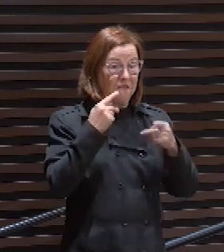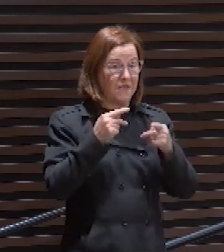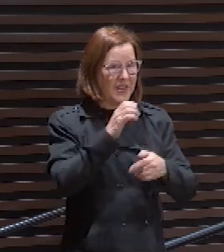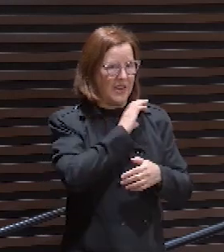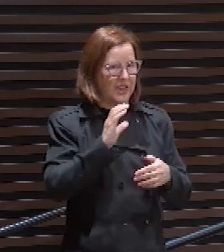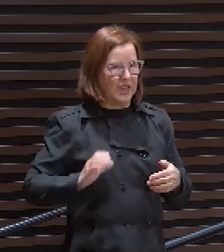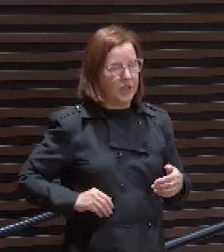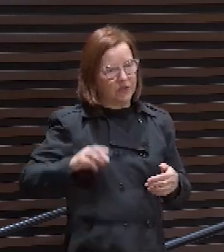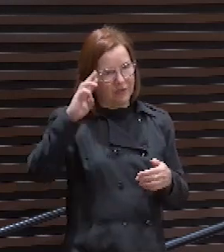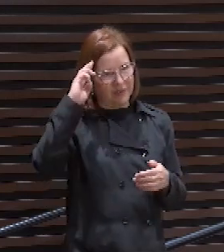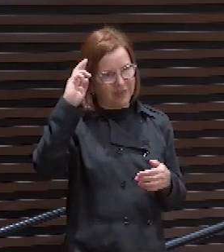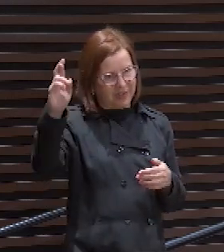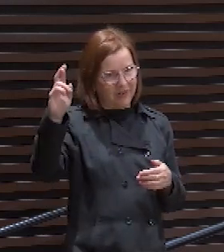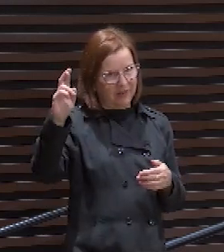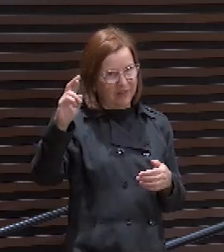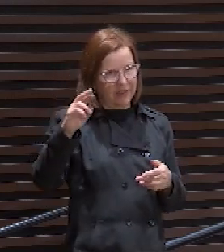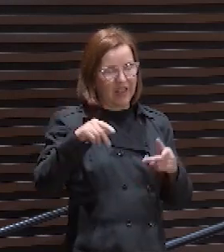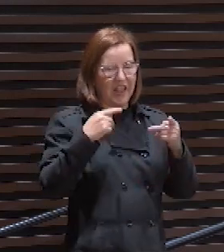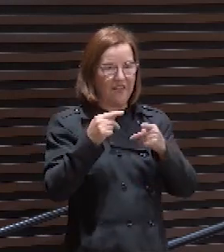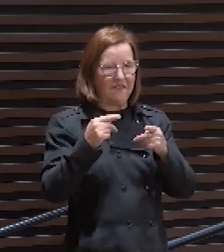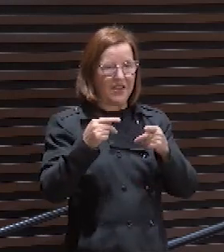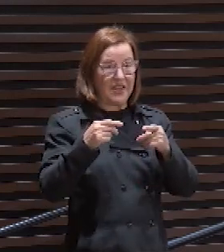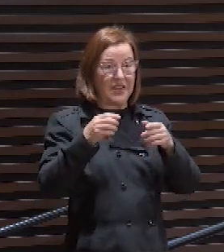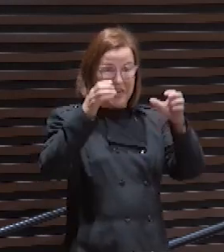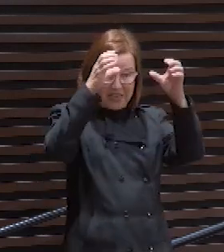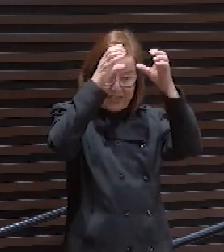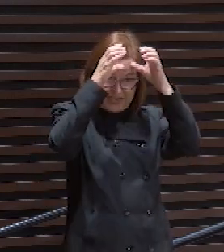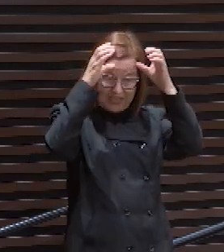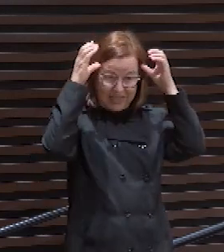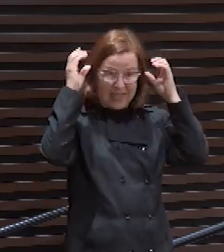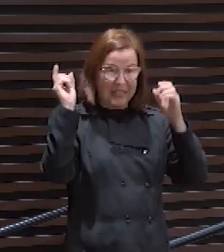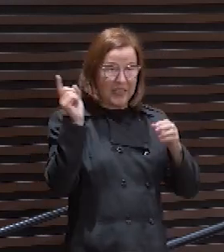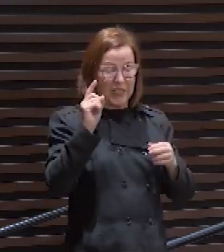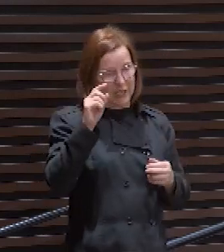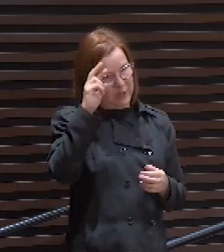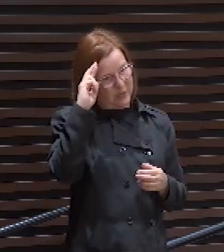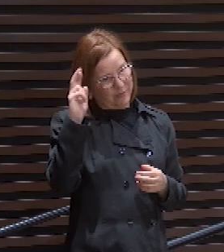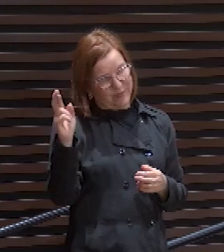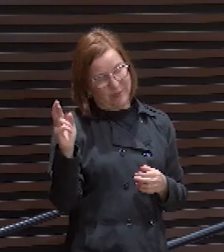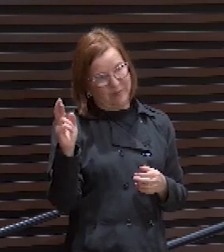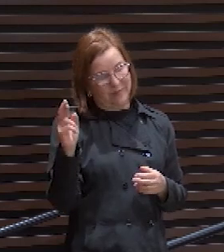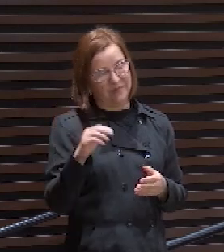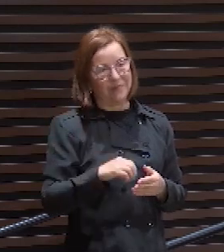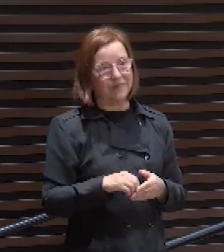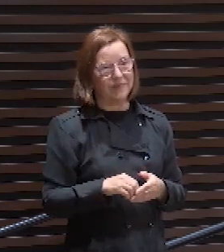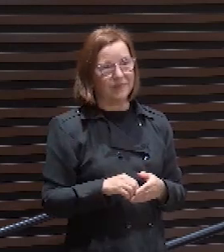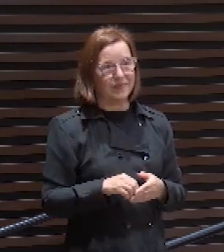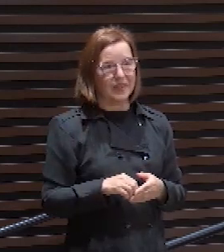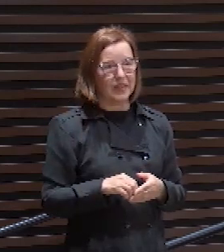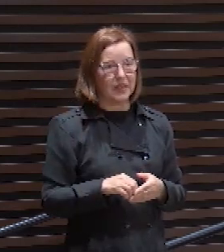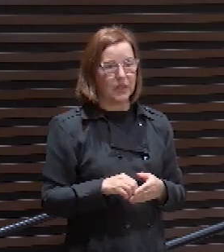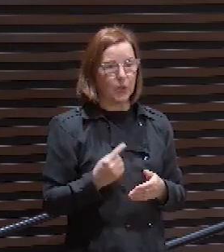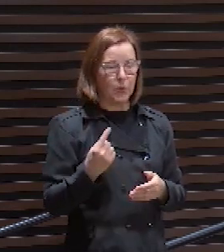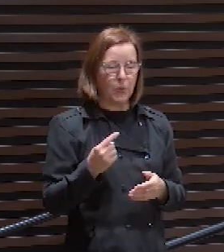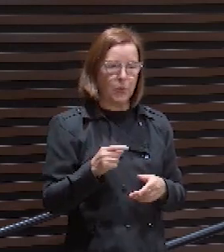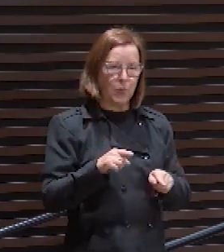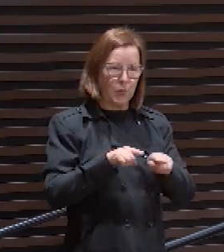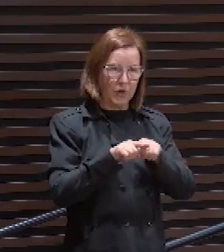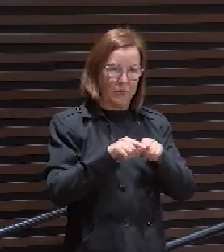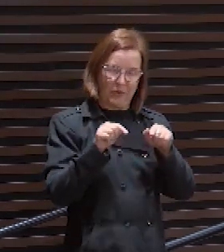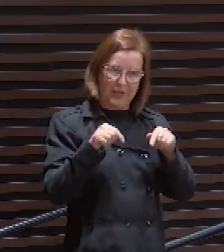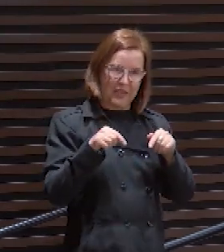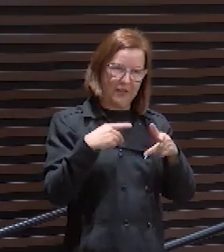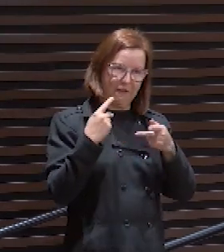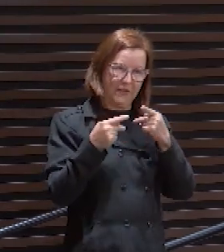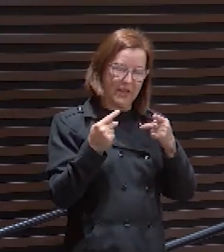é Senhor é falar que César não era Senhor. E como um irmão nosso da nossa comunidade fala,